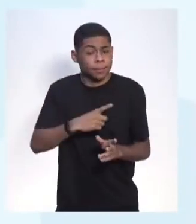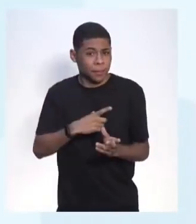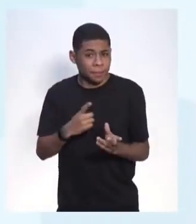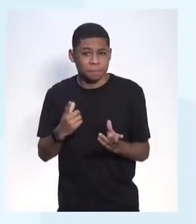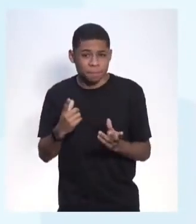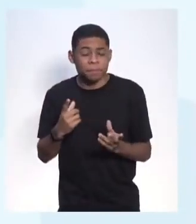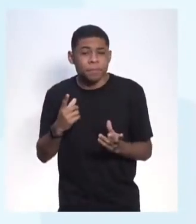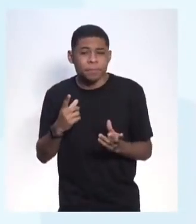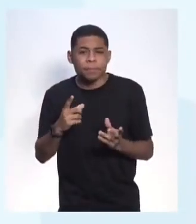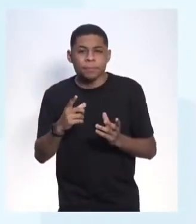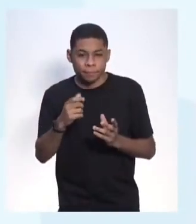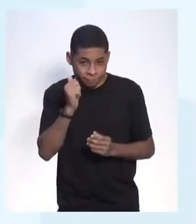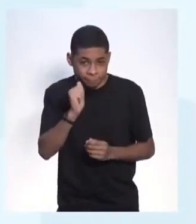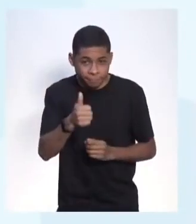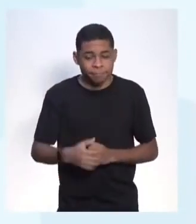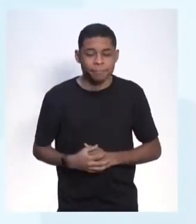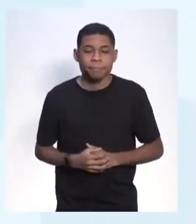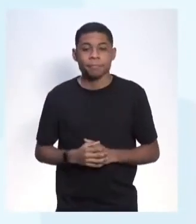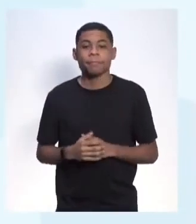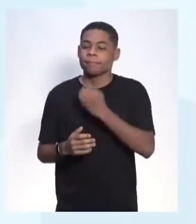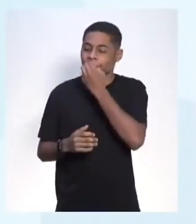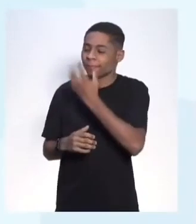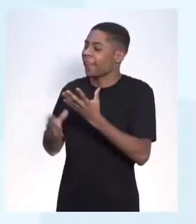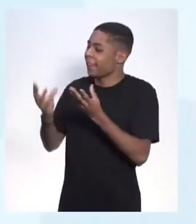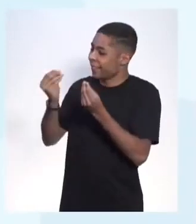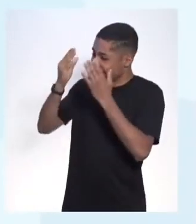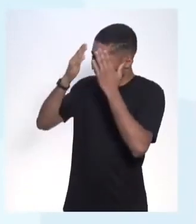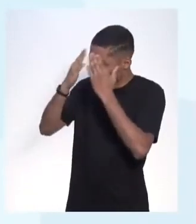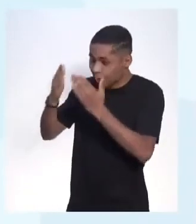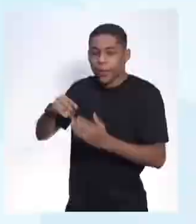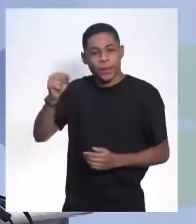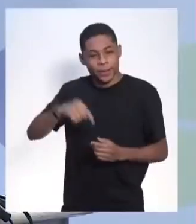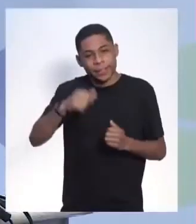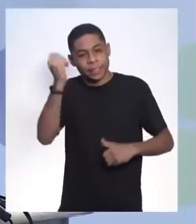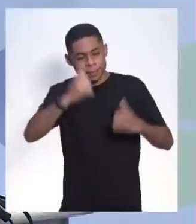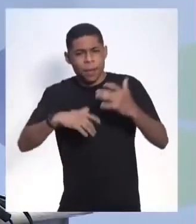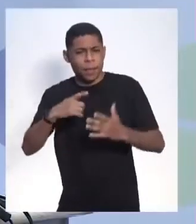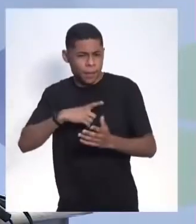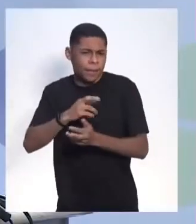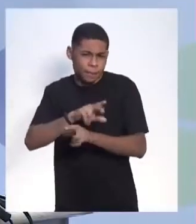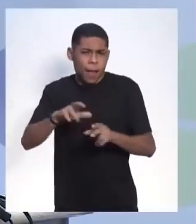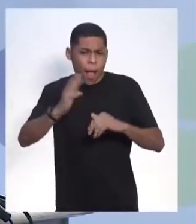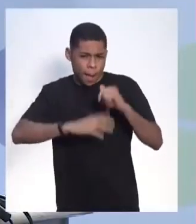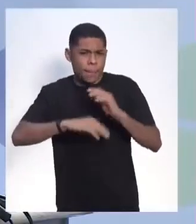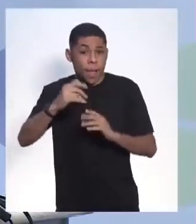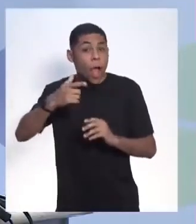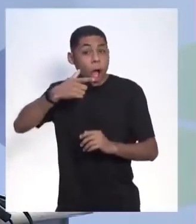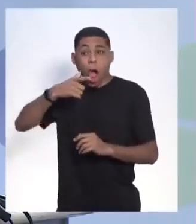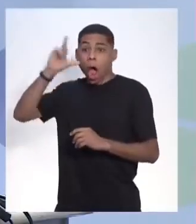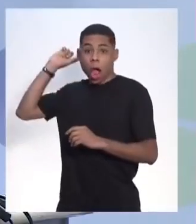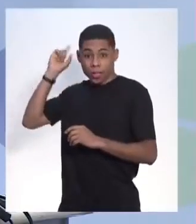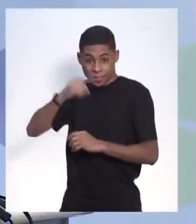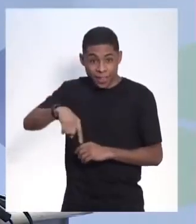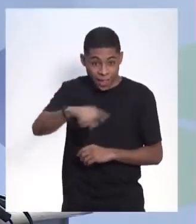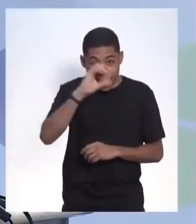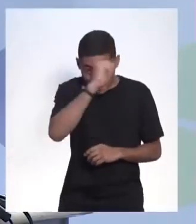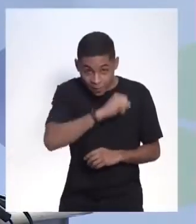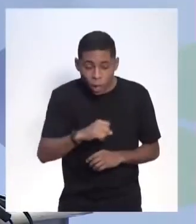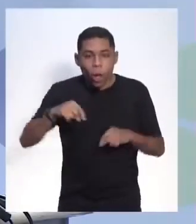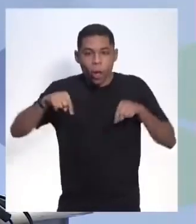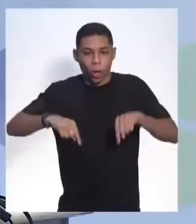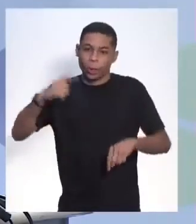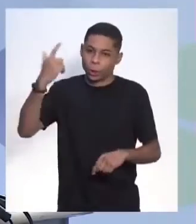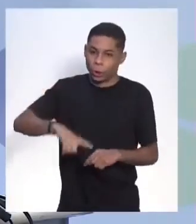iconográficos, pontuação, entre outros. Muito bem, muito obrigada. Então, são as mesmas habilidades que estávamos trabalhando ontem. A gente segue aí